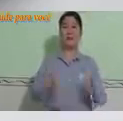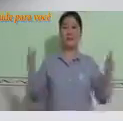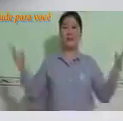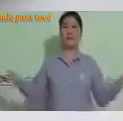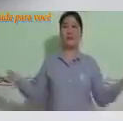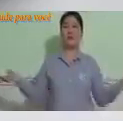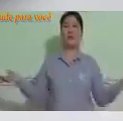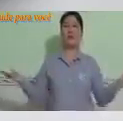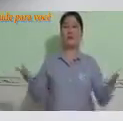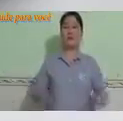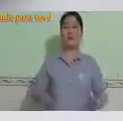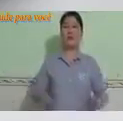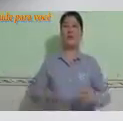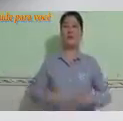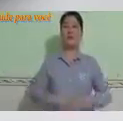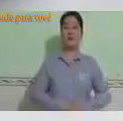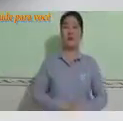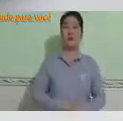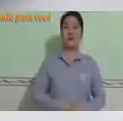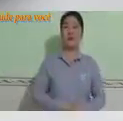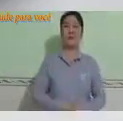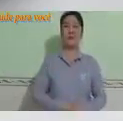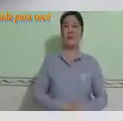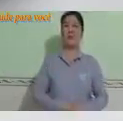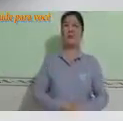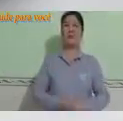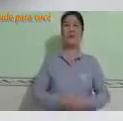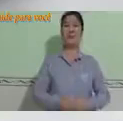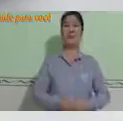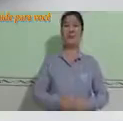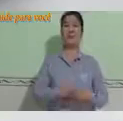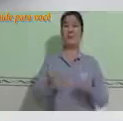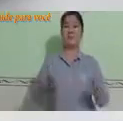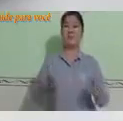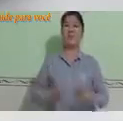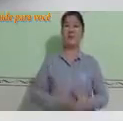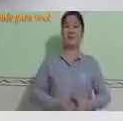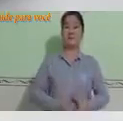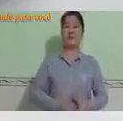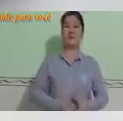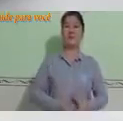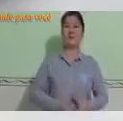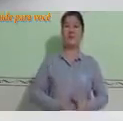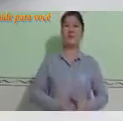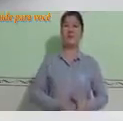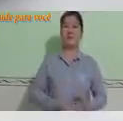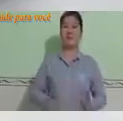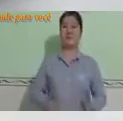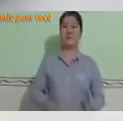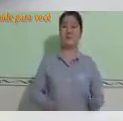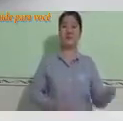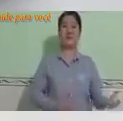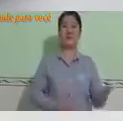COSNADOSEXATAPARAMSTURARAM 1 litro de água mineral o Zoro para beber já prontinho para dar ficar mais fácil de tomar, que é a melhor alternativa quando